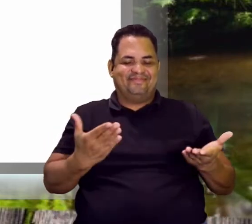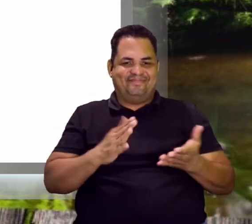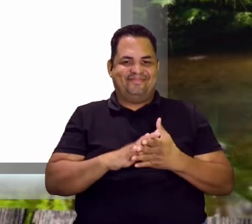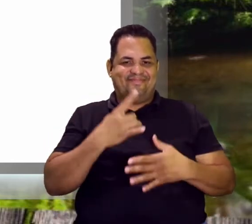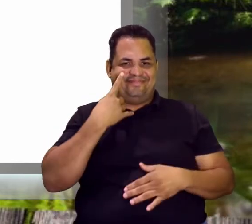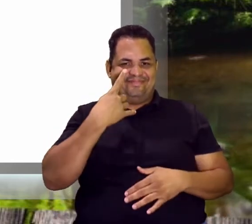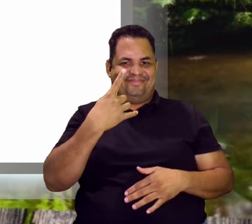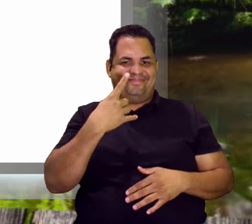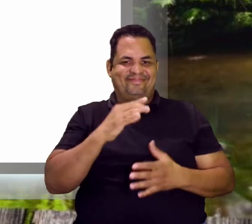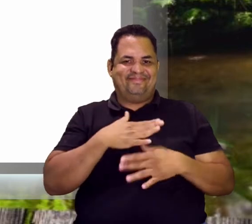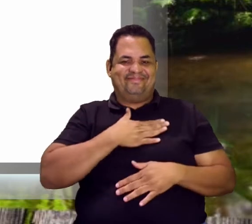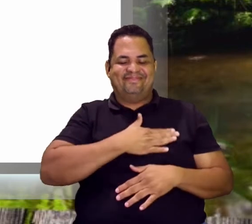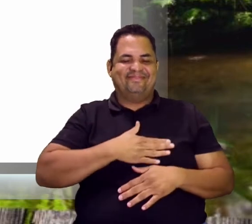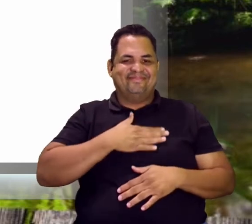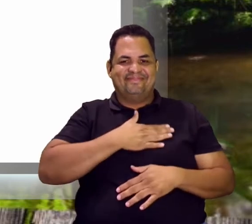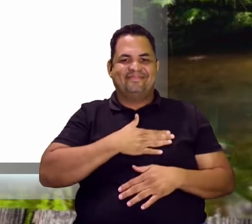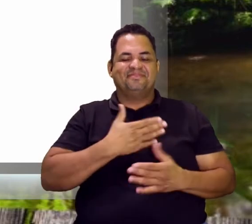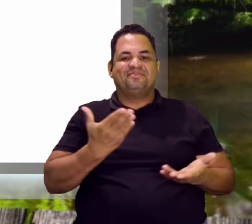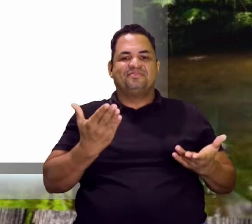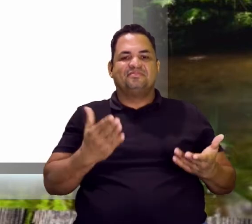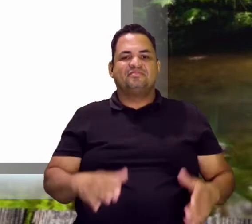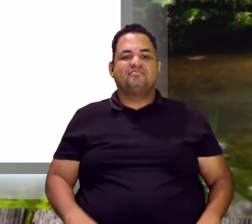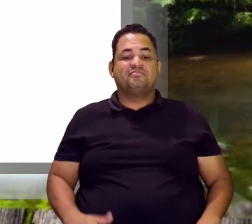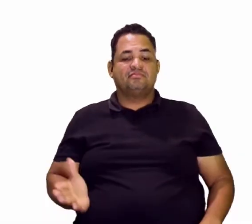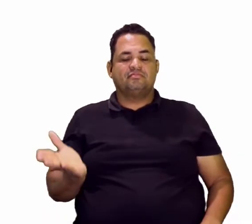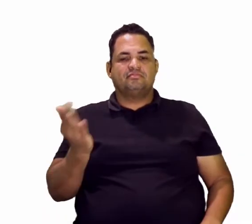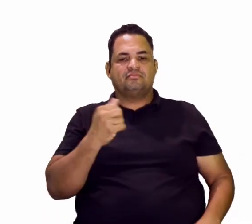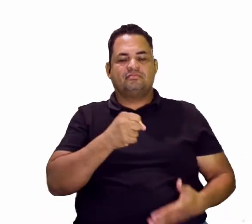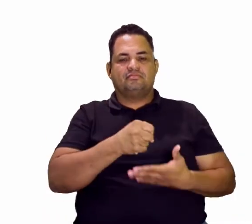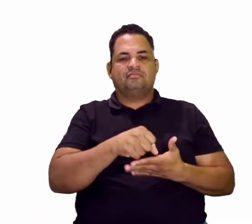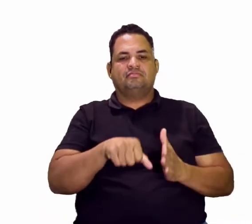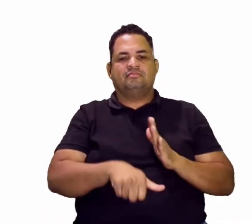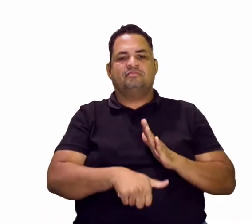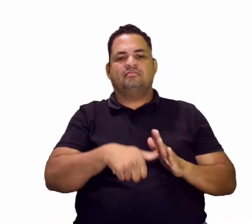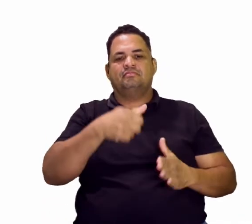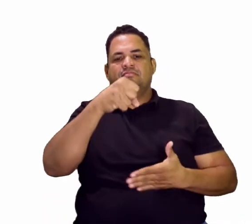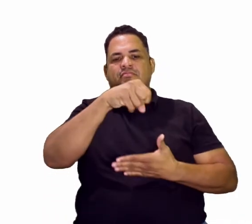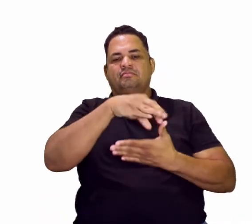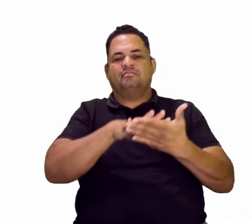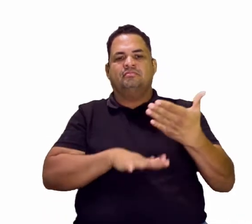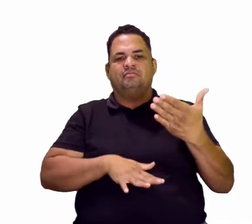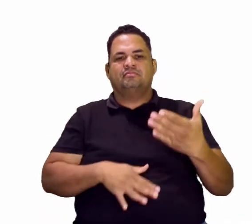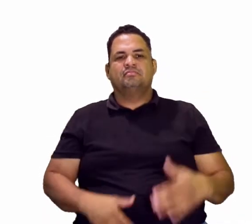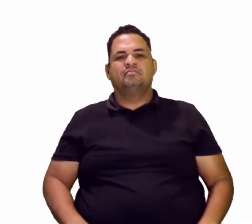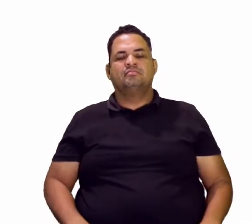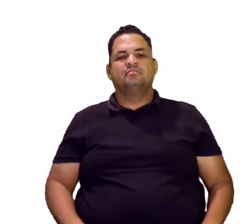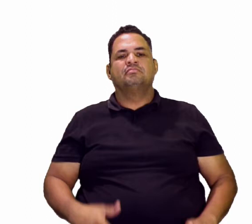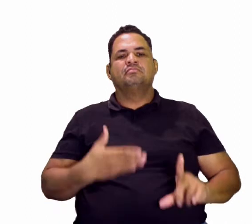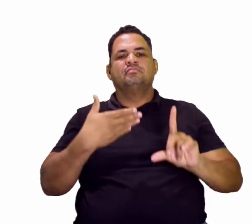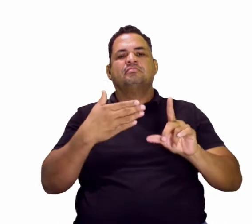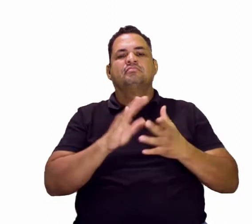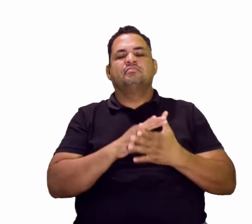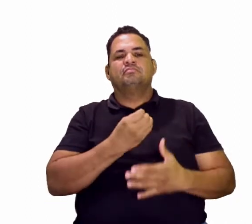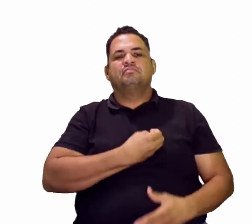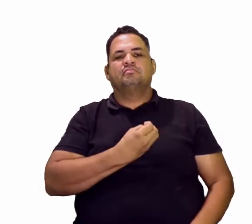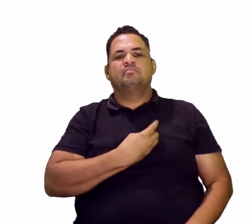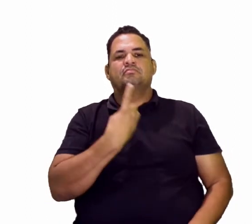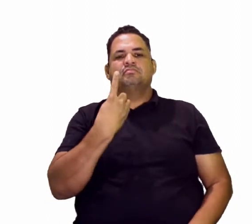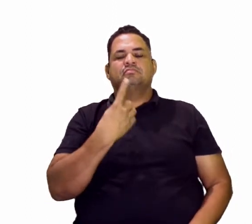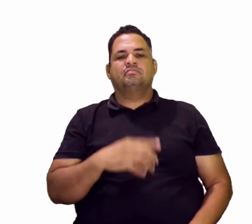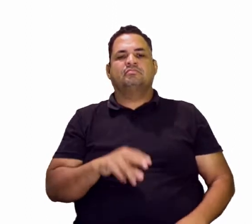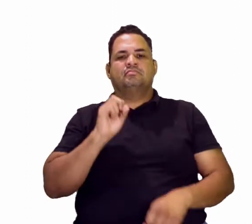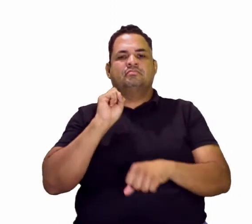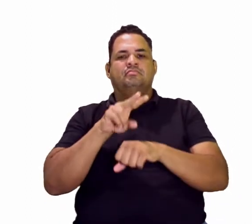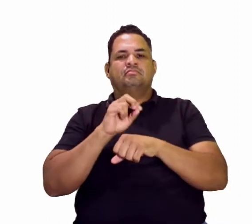vendo. Vocês gostam, né? Ó, vamos lá então para a nossa primeira questão? Joga lá no quadro. Questão de número 1.